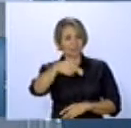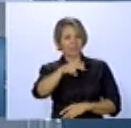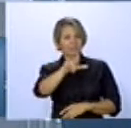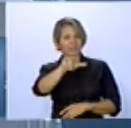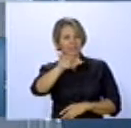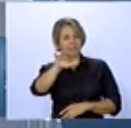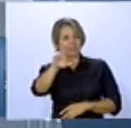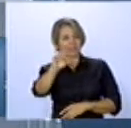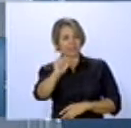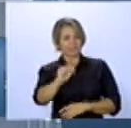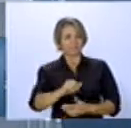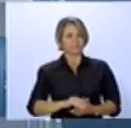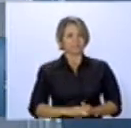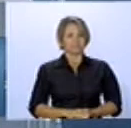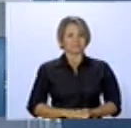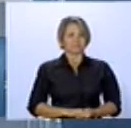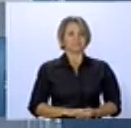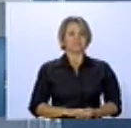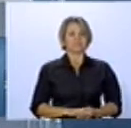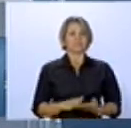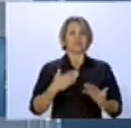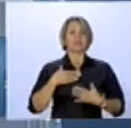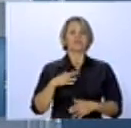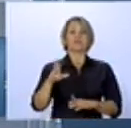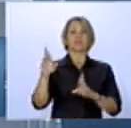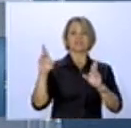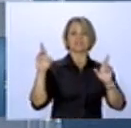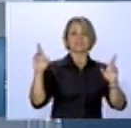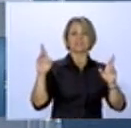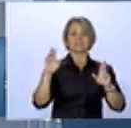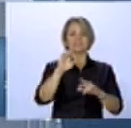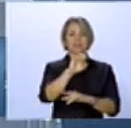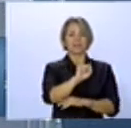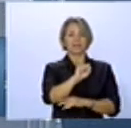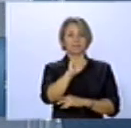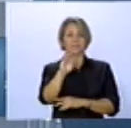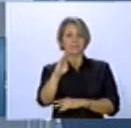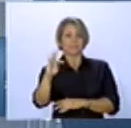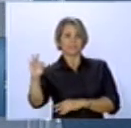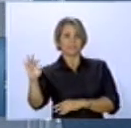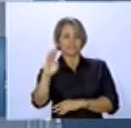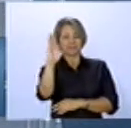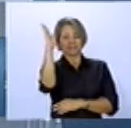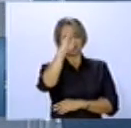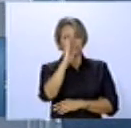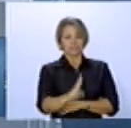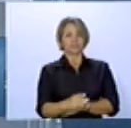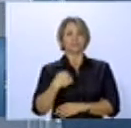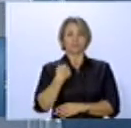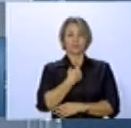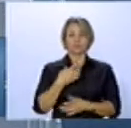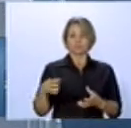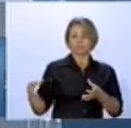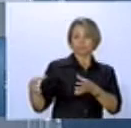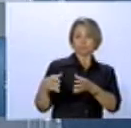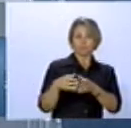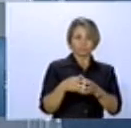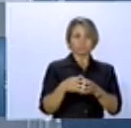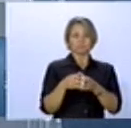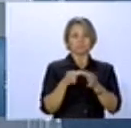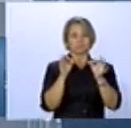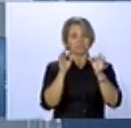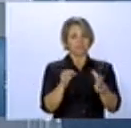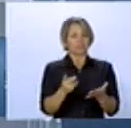eu represento aqui avb Brasil agentes voluntários do Brasil somos um a um que existe de fato